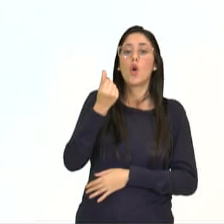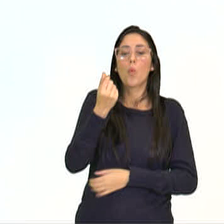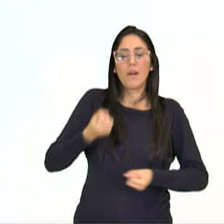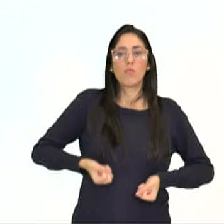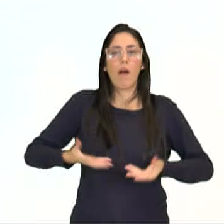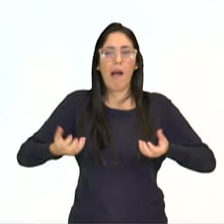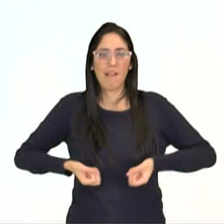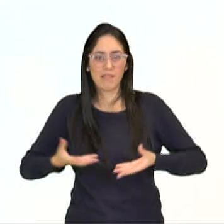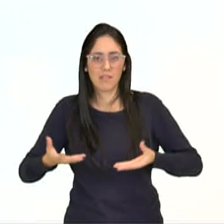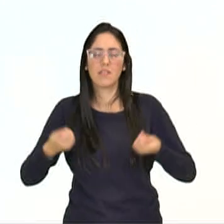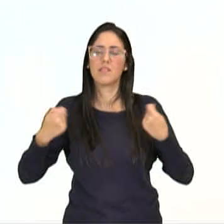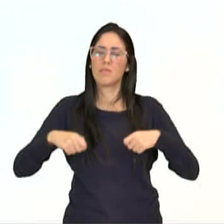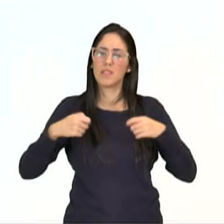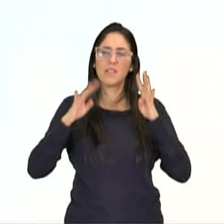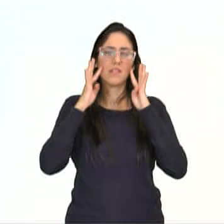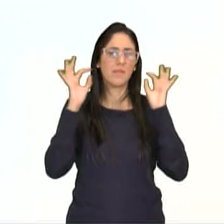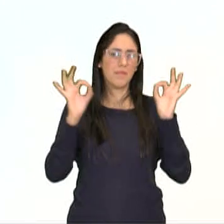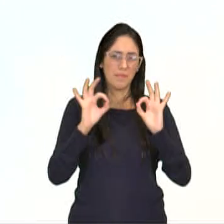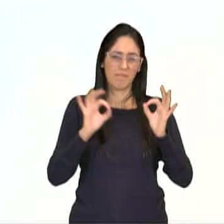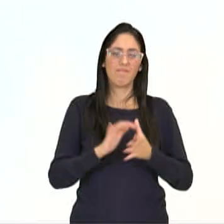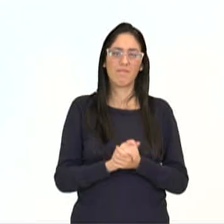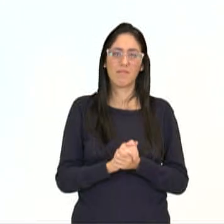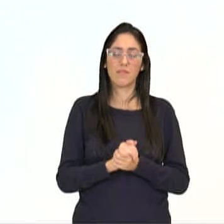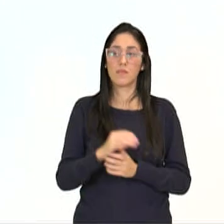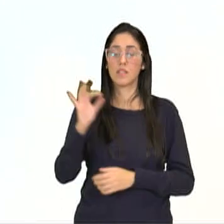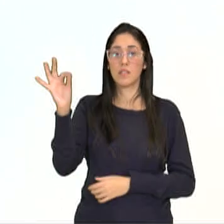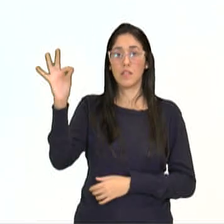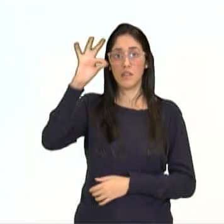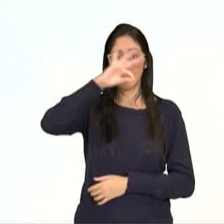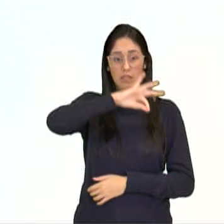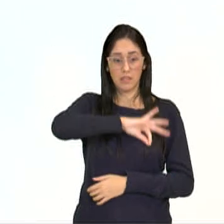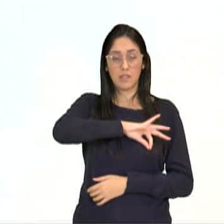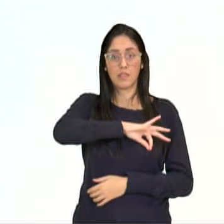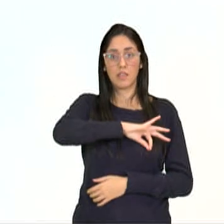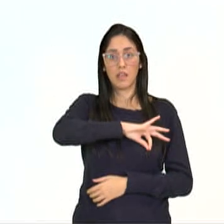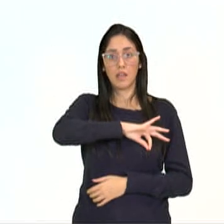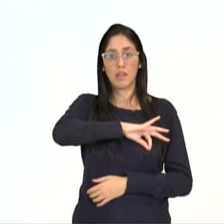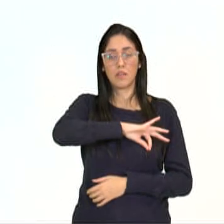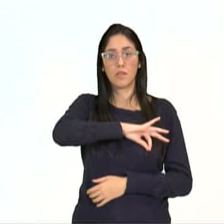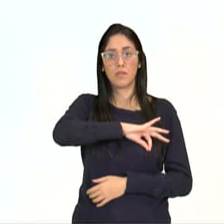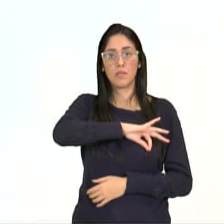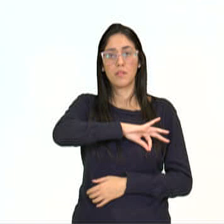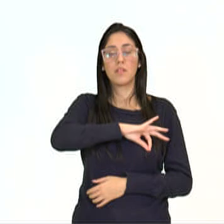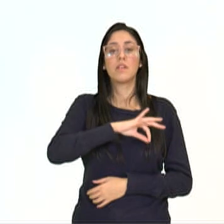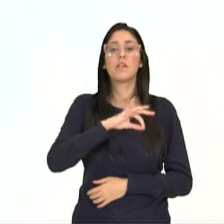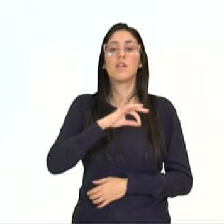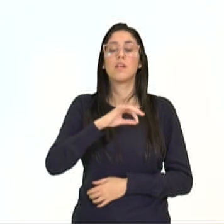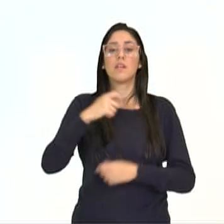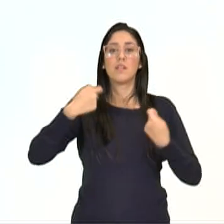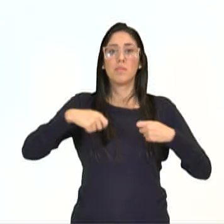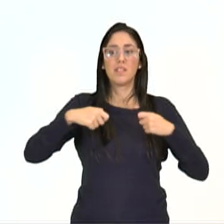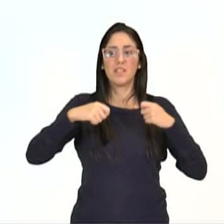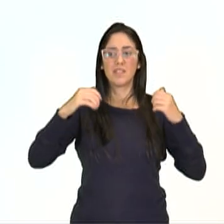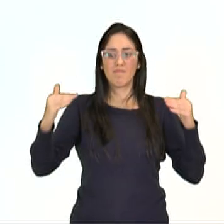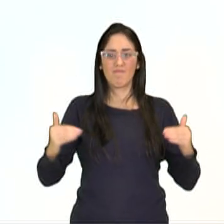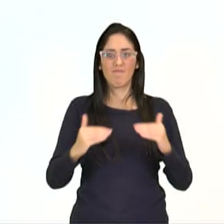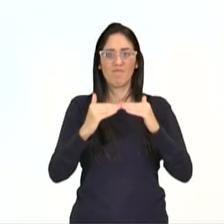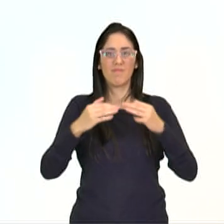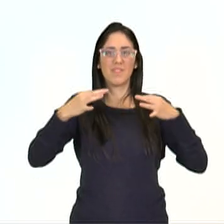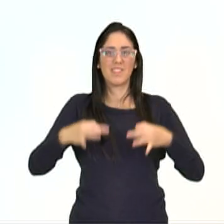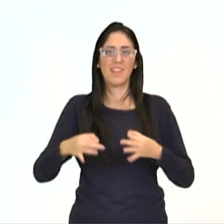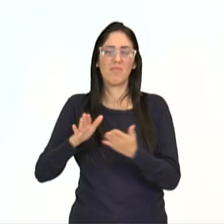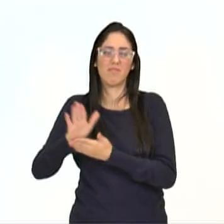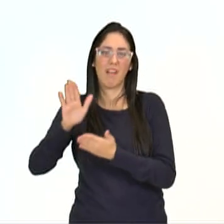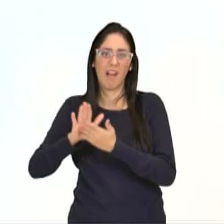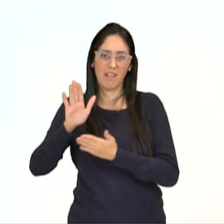a receita pode ultrapassar as nossas receitas, né? As despesas nunca podem ultrapassar as receitas. Então, a